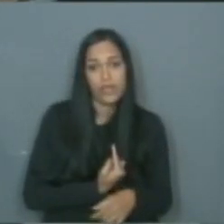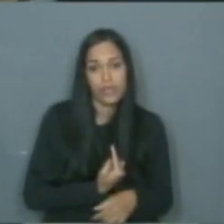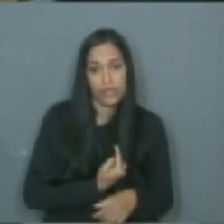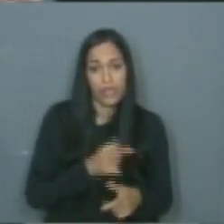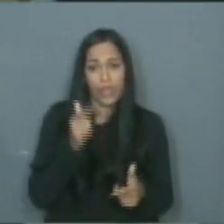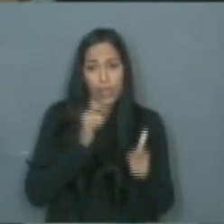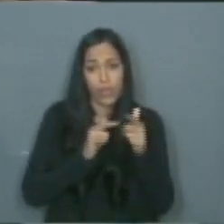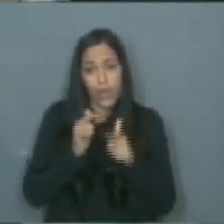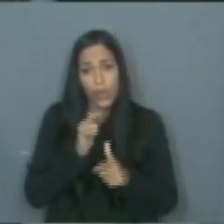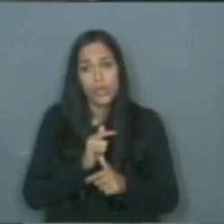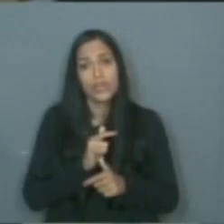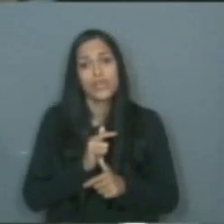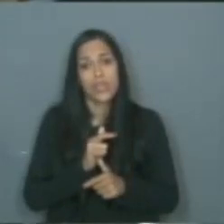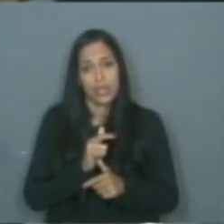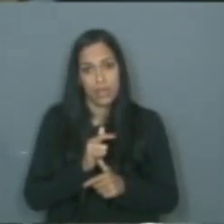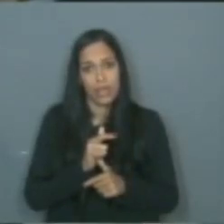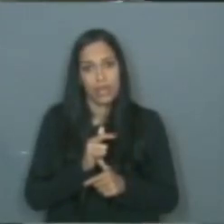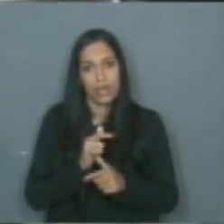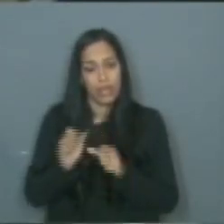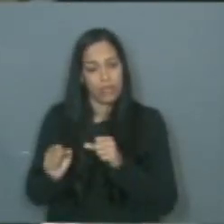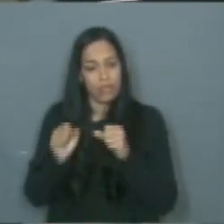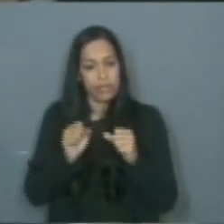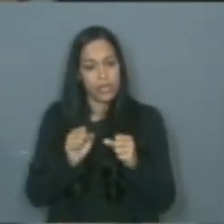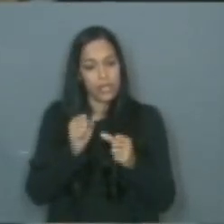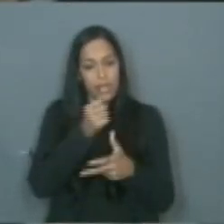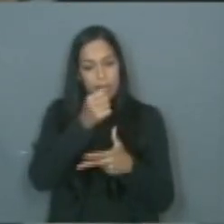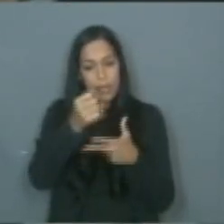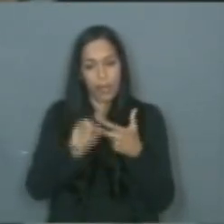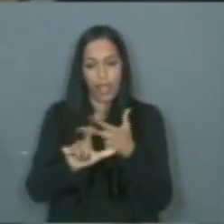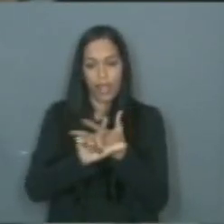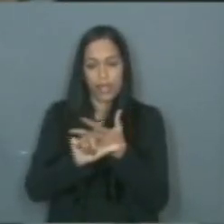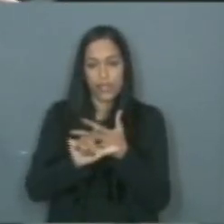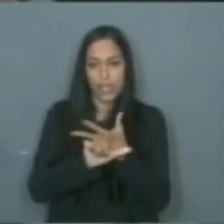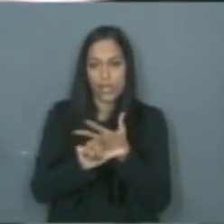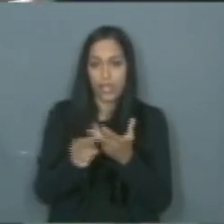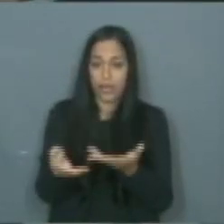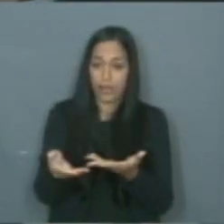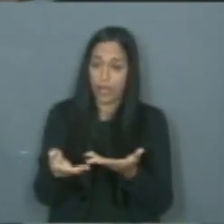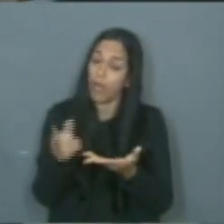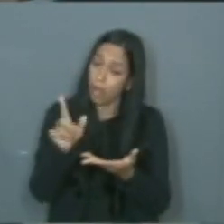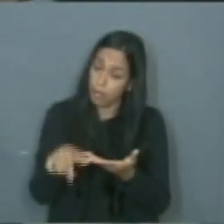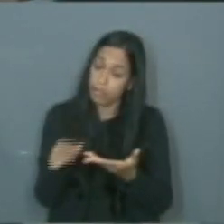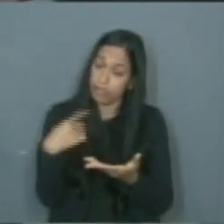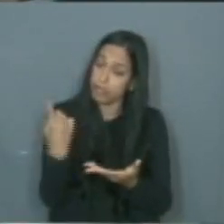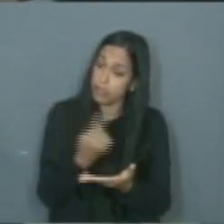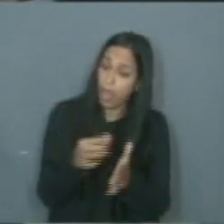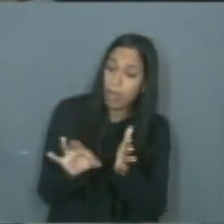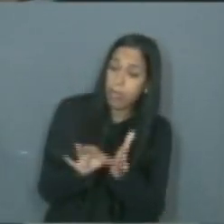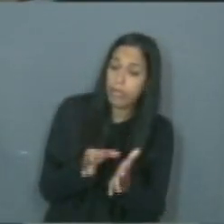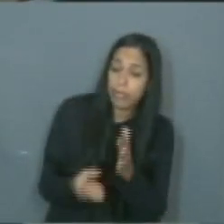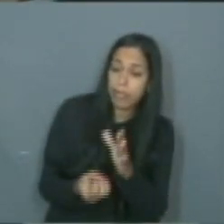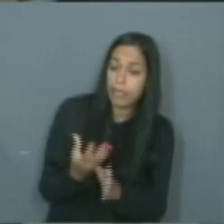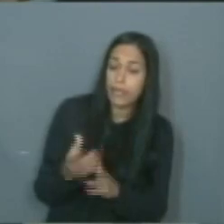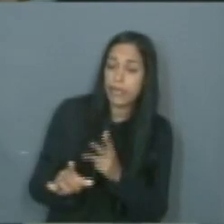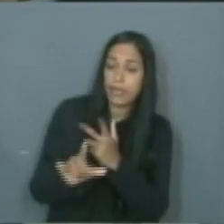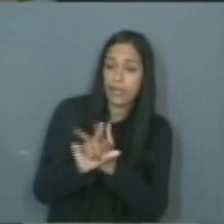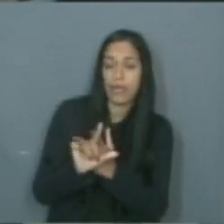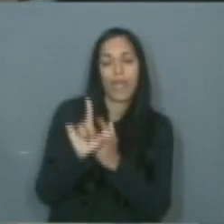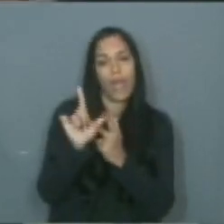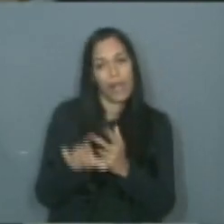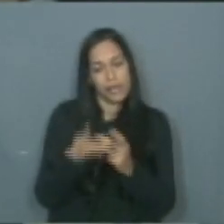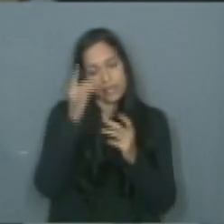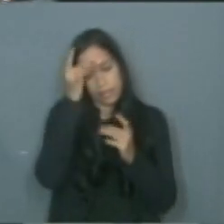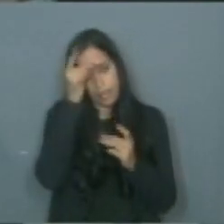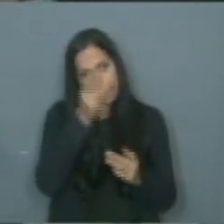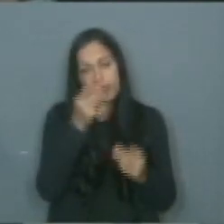restabelecer aquilo que o Poder Legislativo é chamado a fazer, que é legislar. Era isso que eu tinha a dizer, vereador,